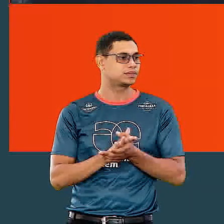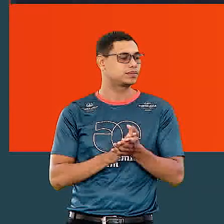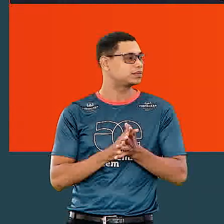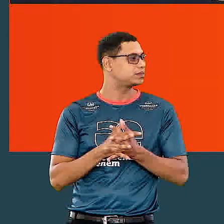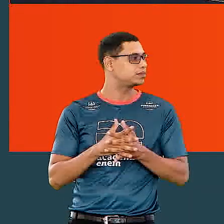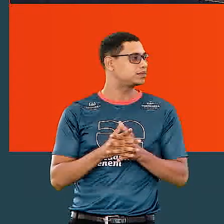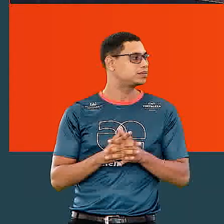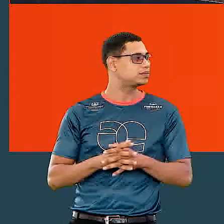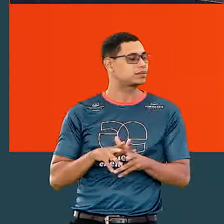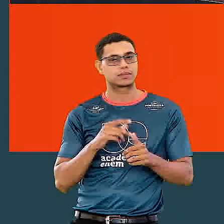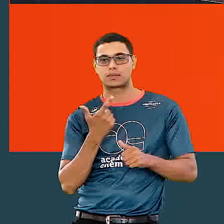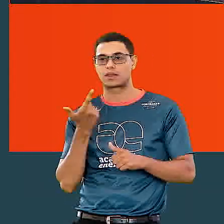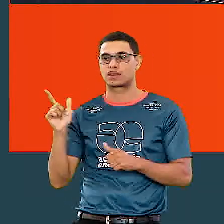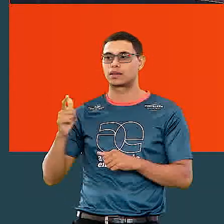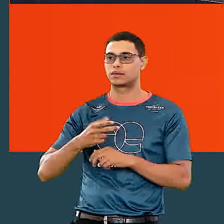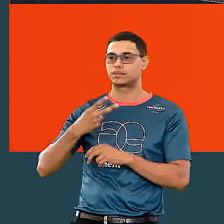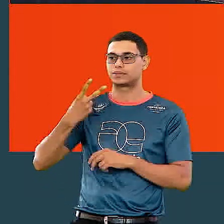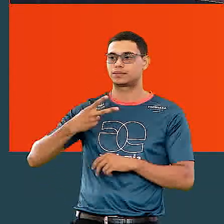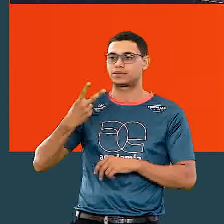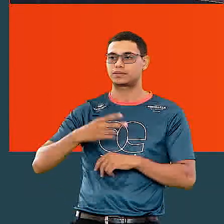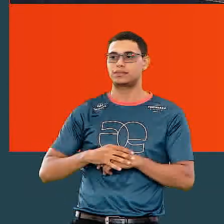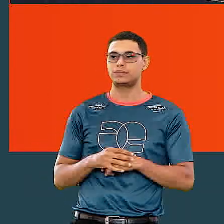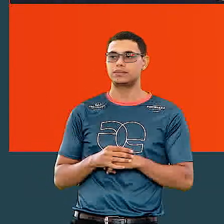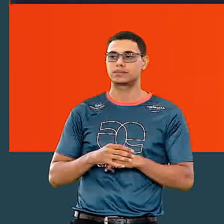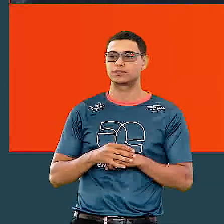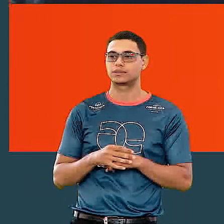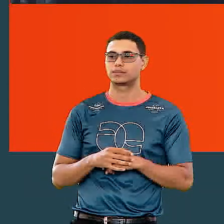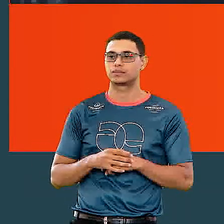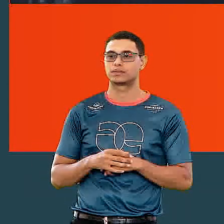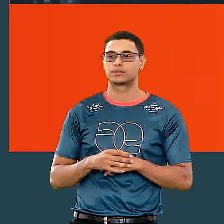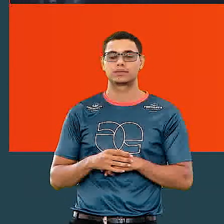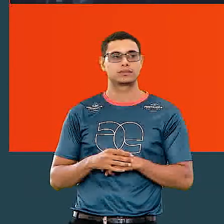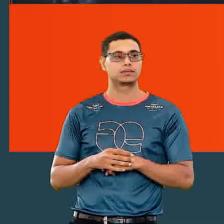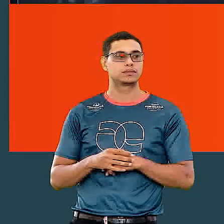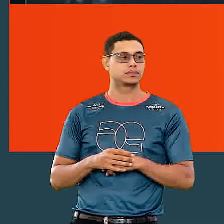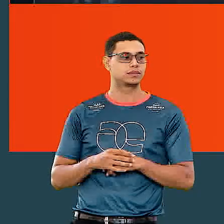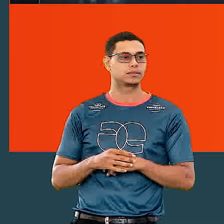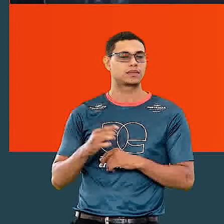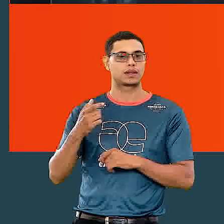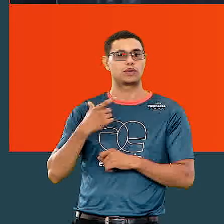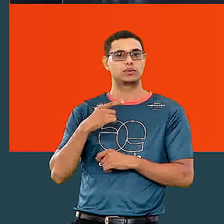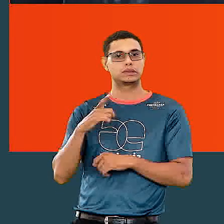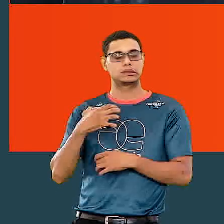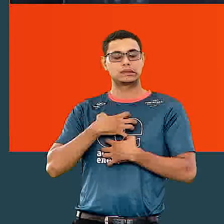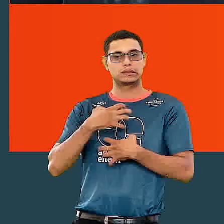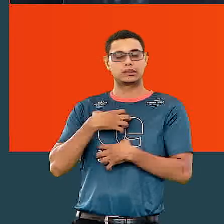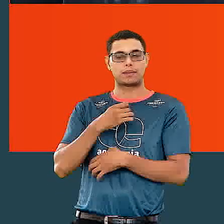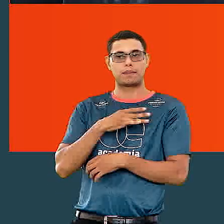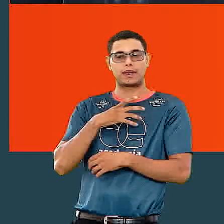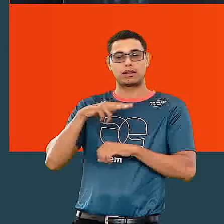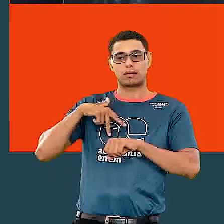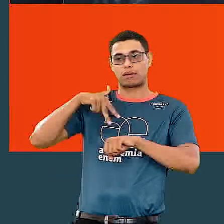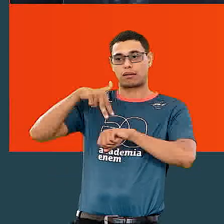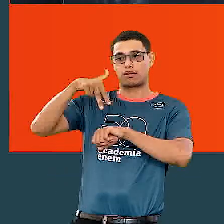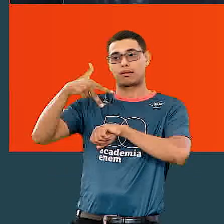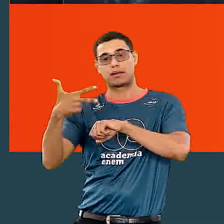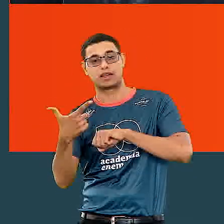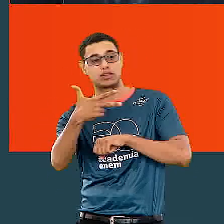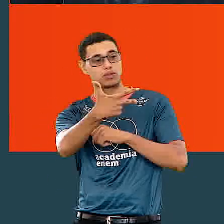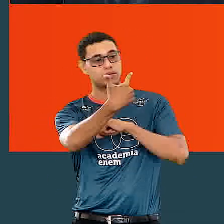bora. Olha só o que diz a segunda questão, meus amores. Não, fico morrendo de medo de levar uma queda aqui. Agora, tu filma a hora da